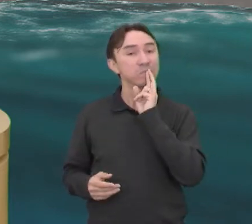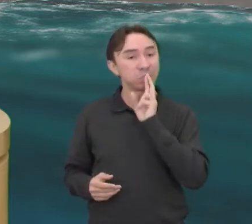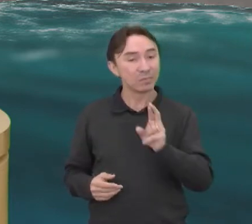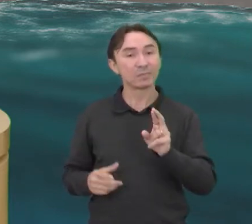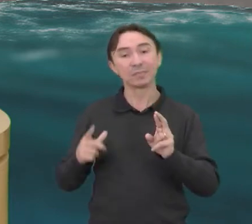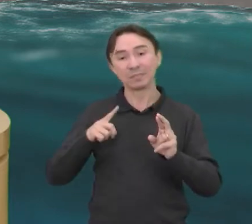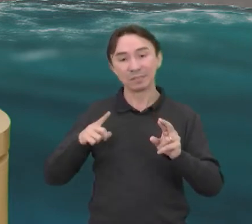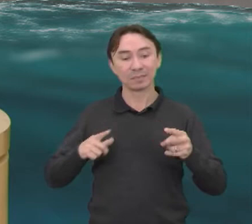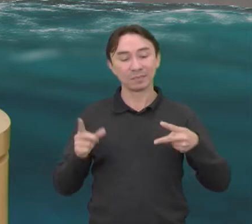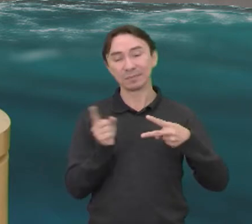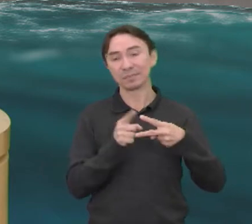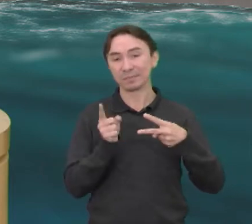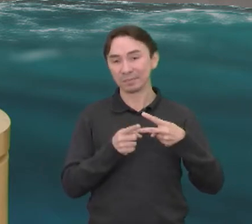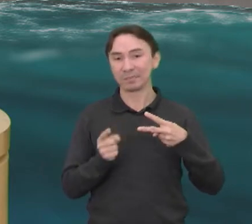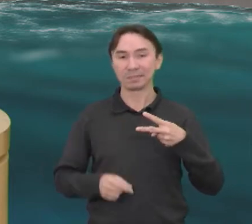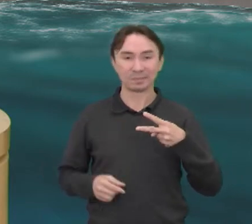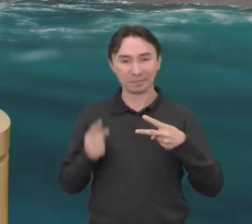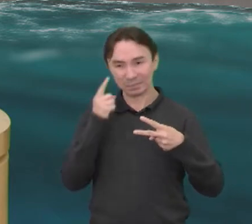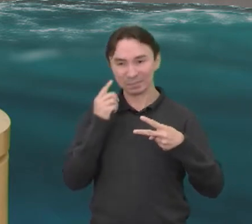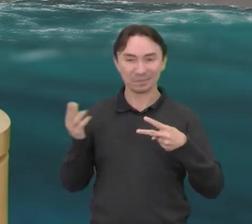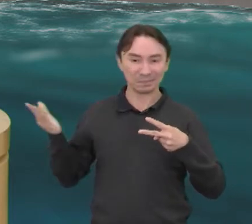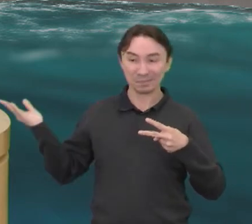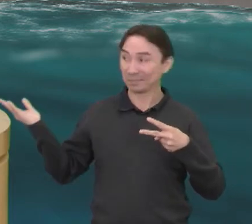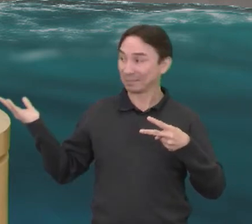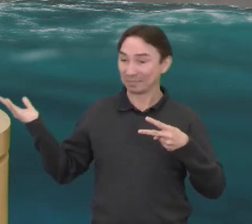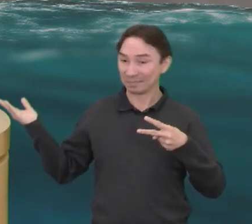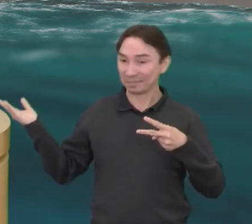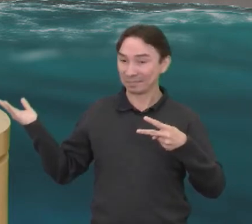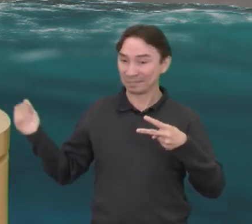aí, né, começando nossa aula. Então tá aí na tela, né?